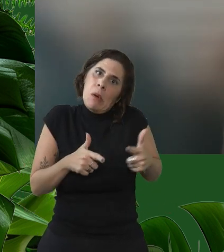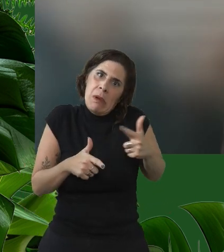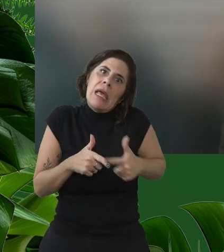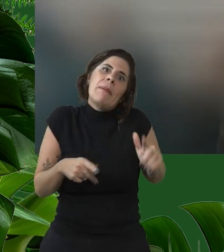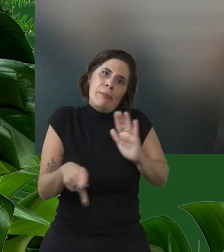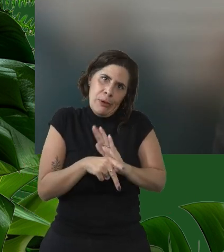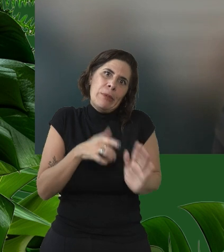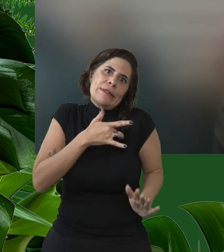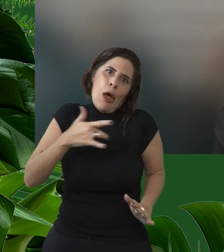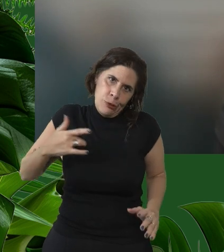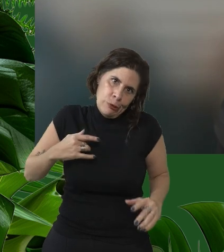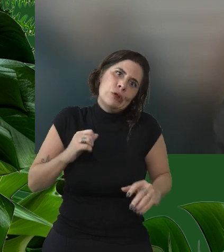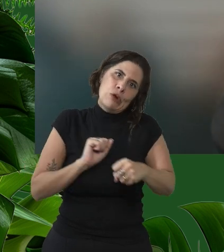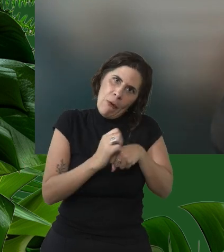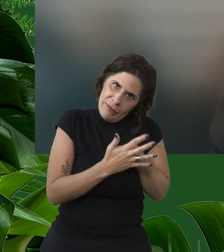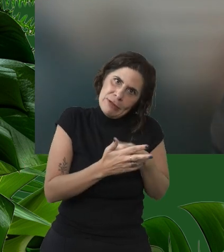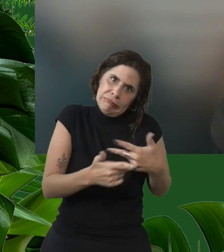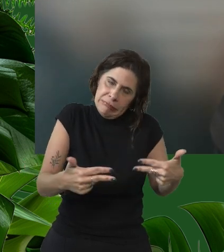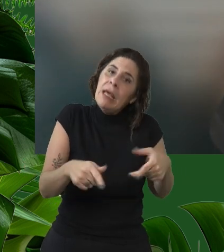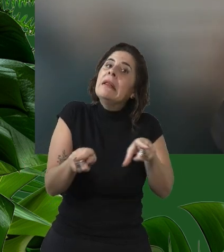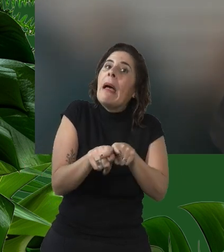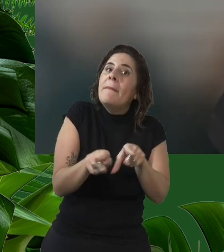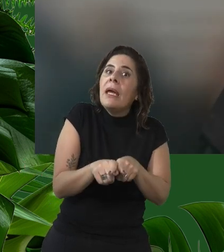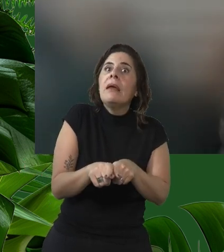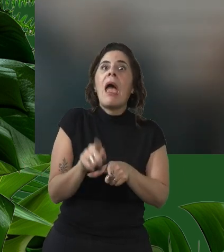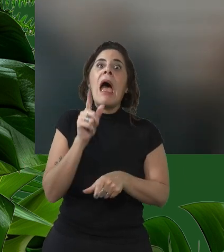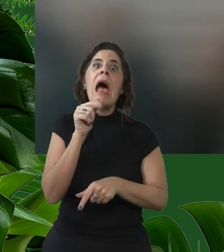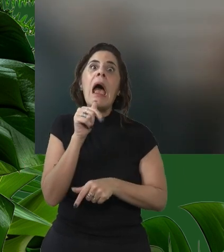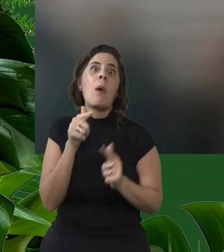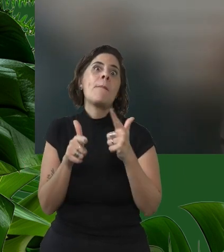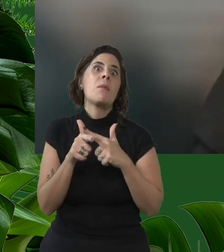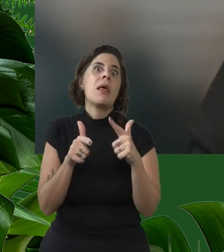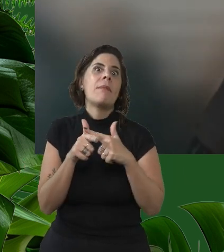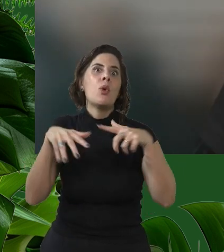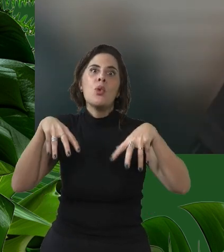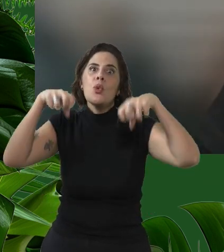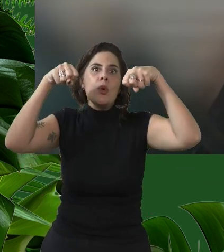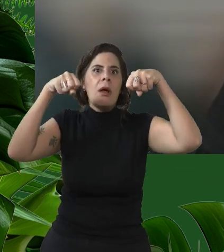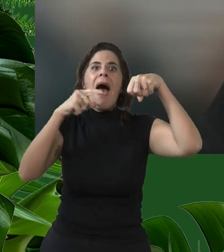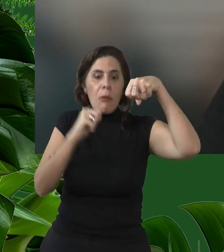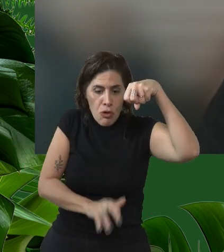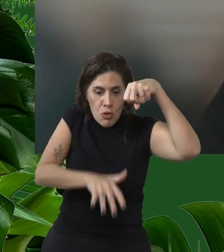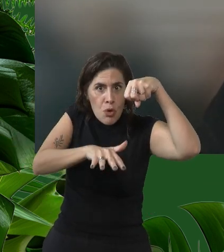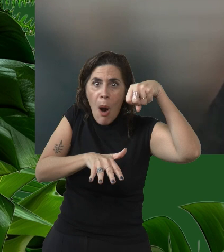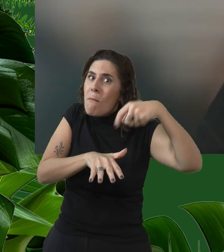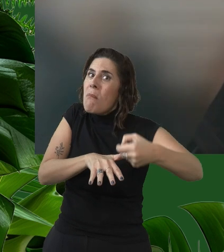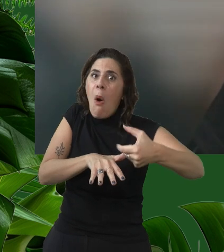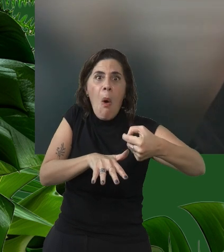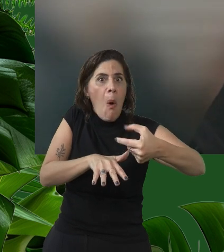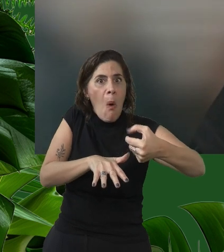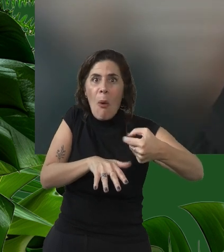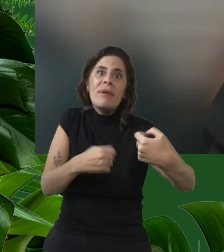região. Inclusive, adotamos o rodízio de água pela primeira vez, né? Alguns dias sem água, outros com. Uma situação bem difícil aqui na